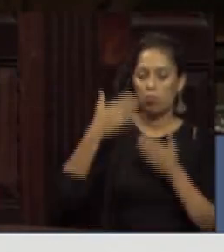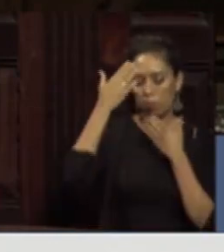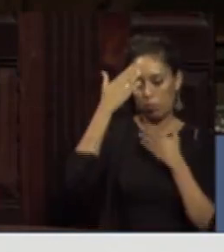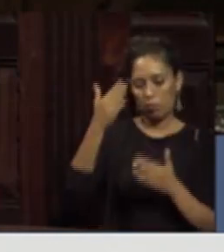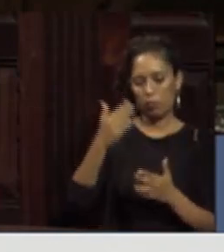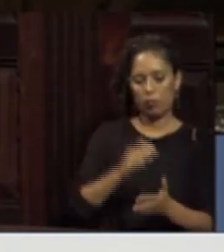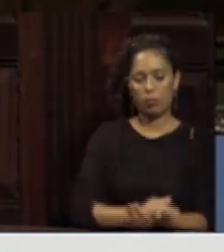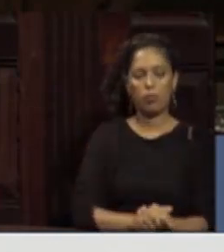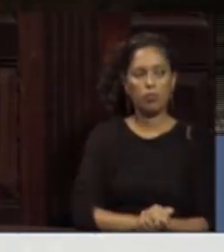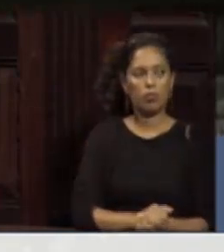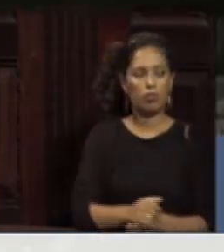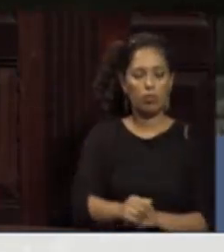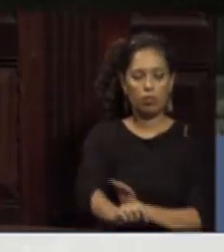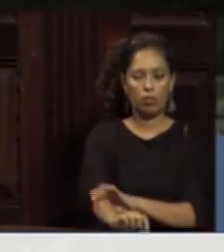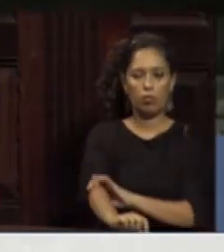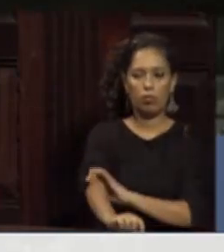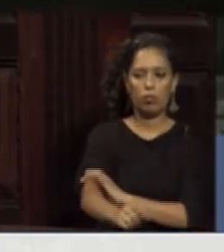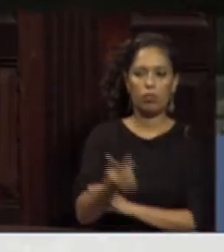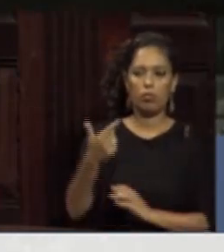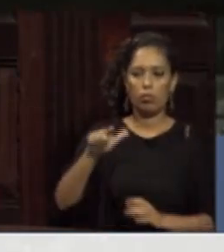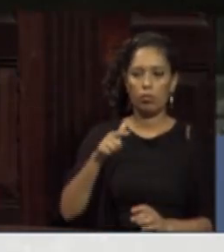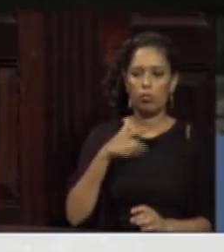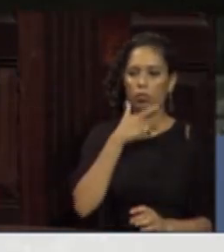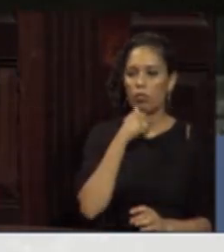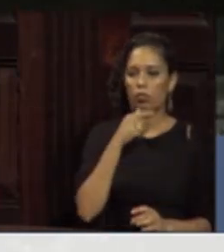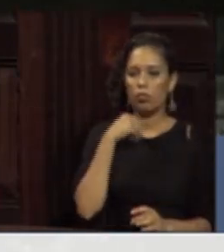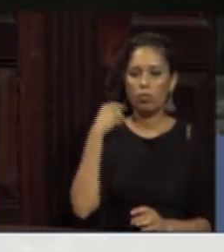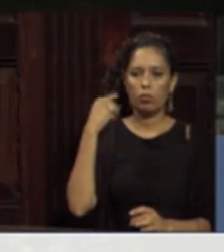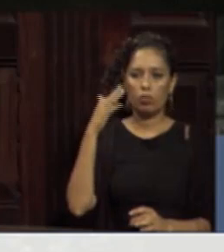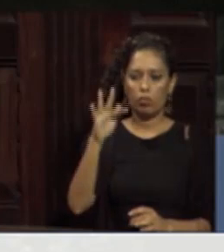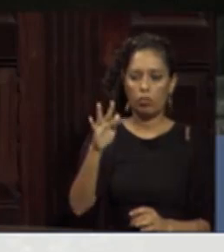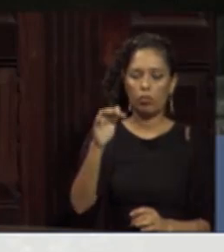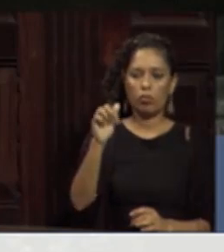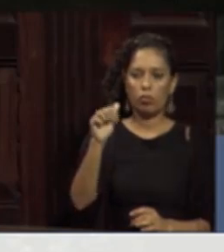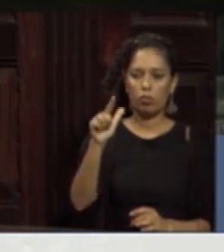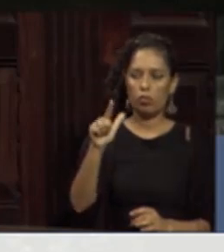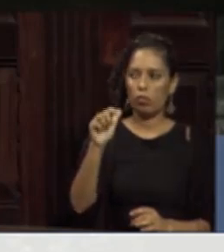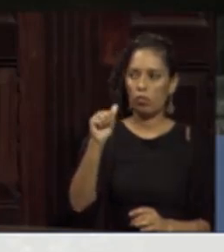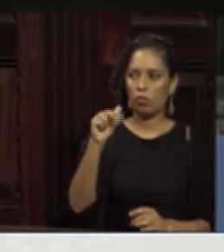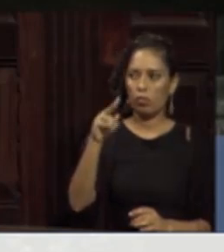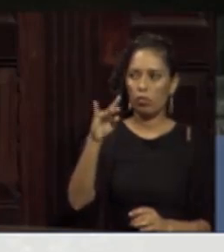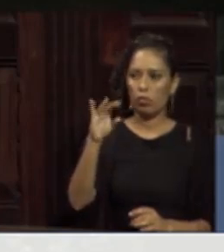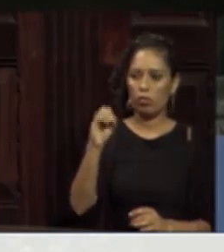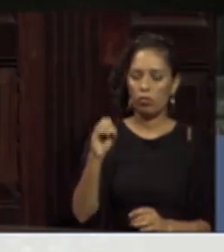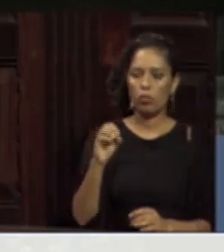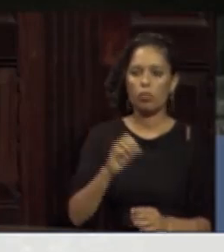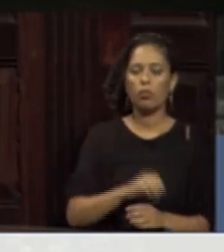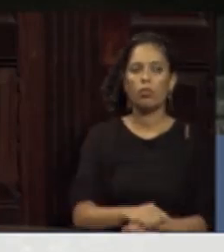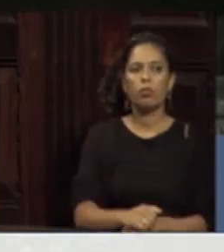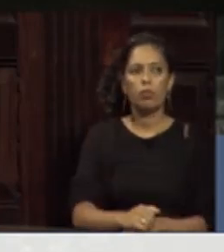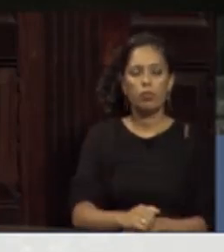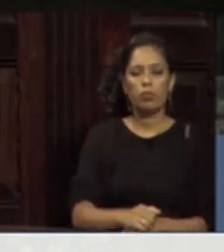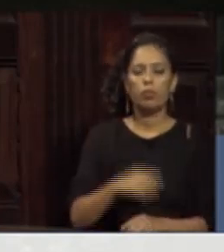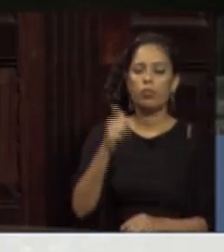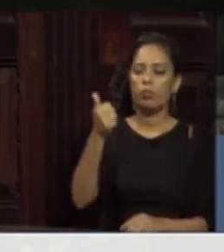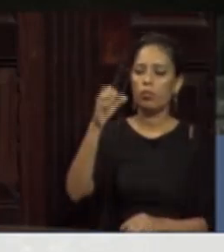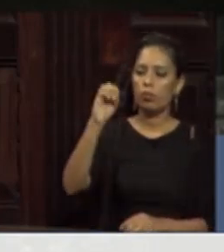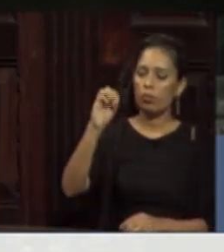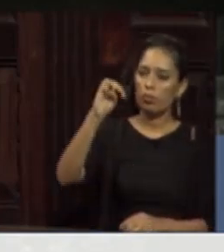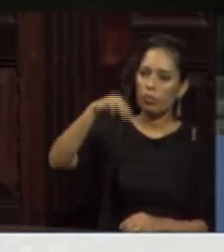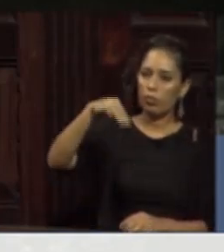presidente. Próximo orador, deputado Flávio Serafini. Vossa Excelência dispõe de 10